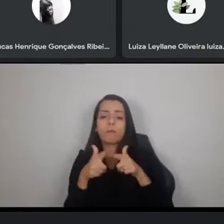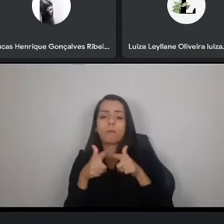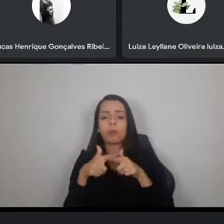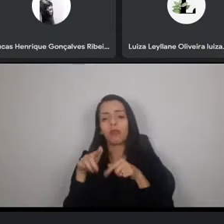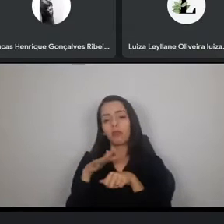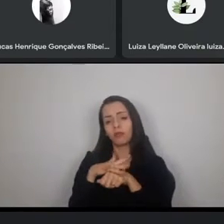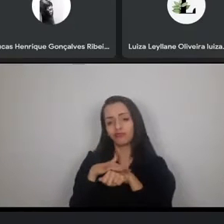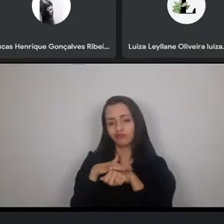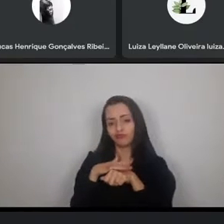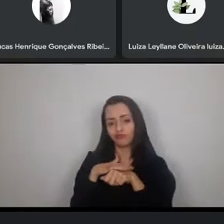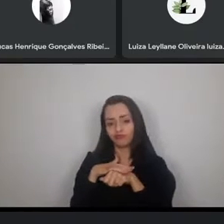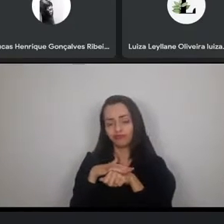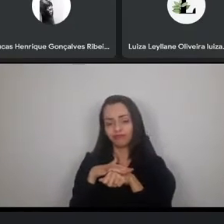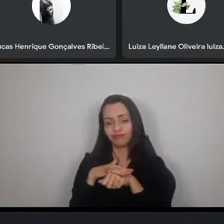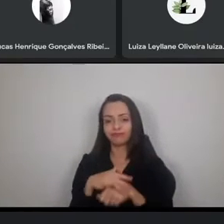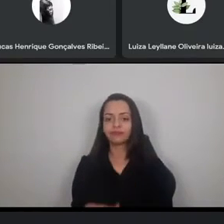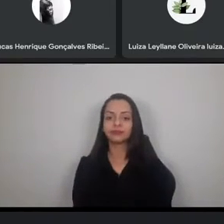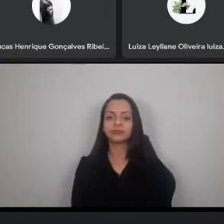disto,